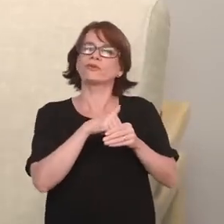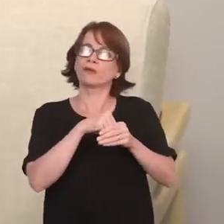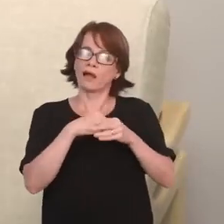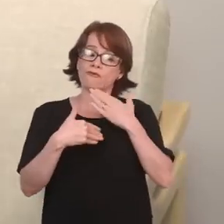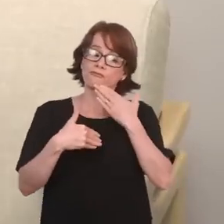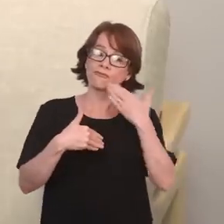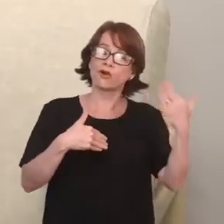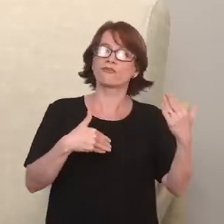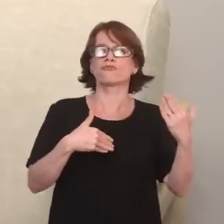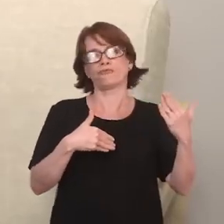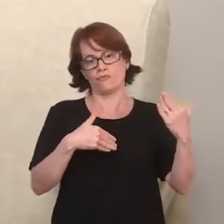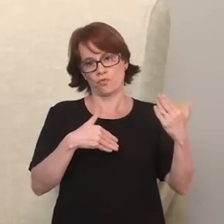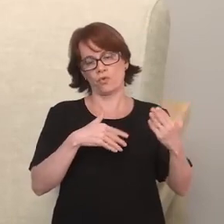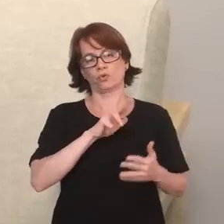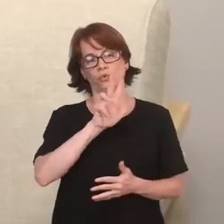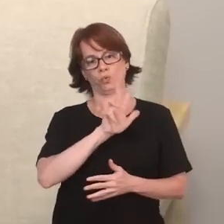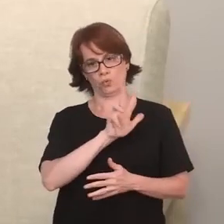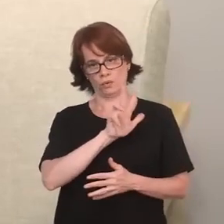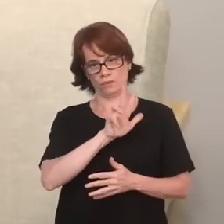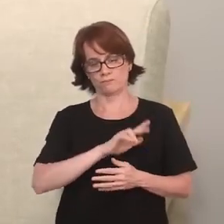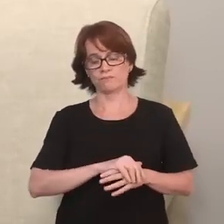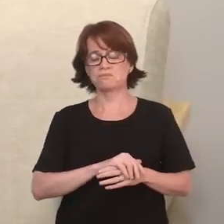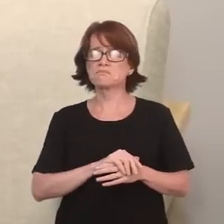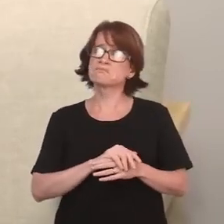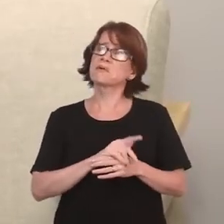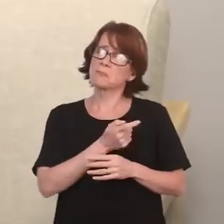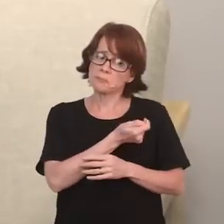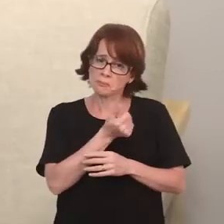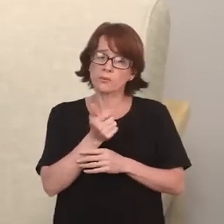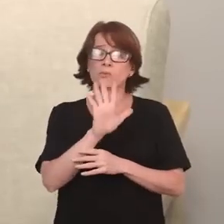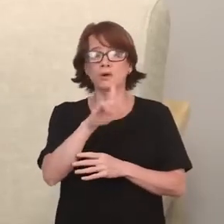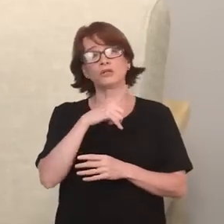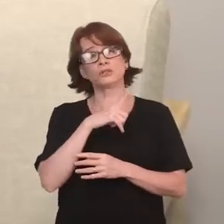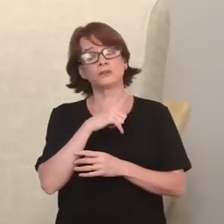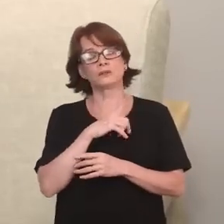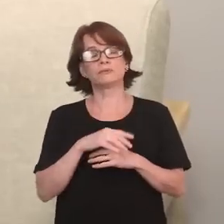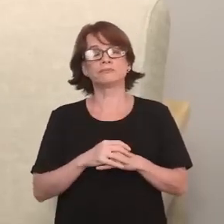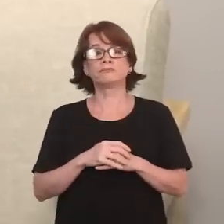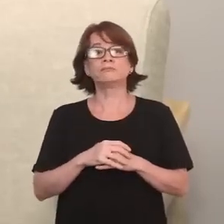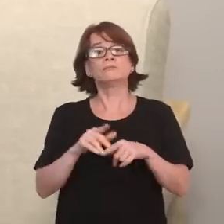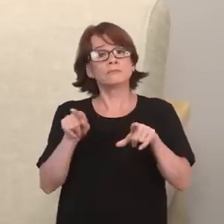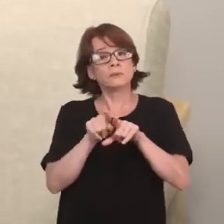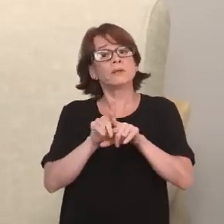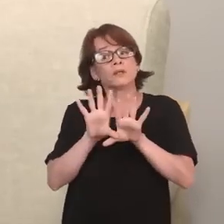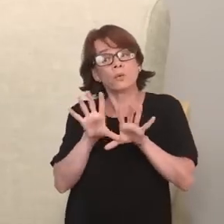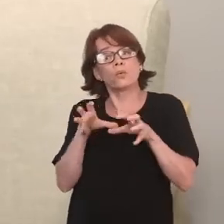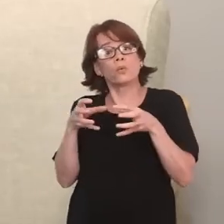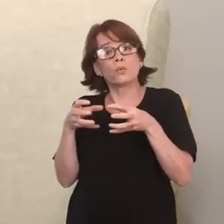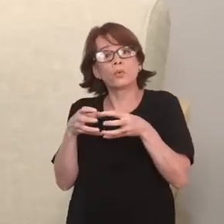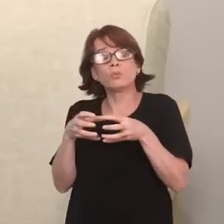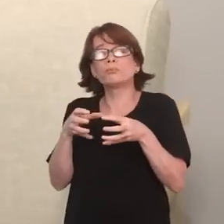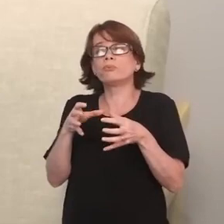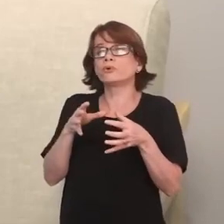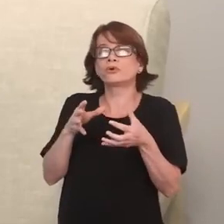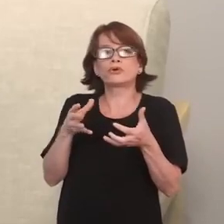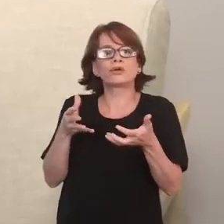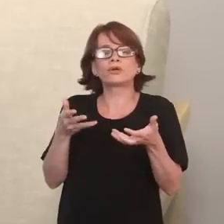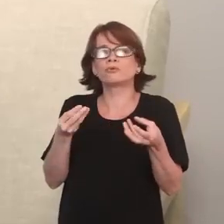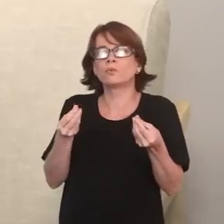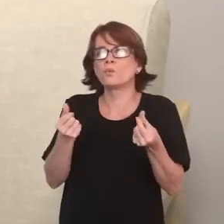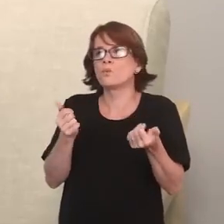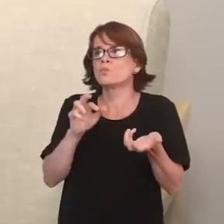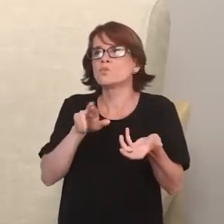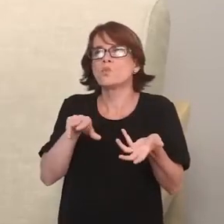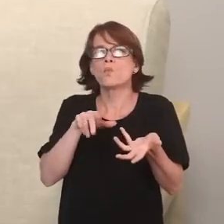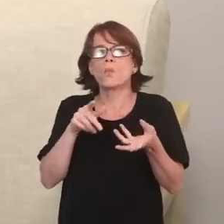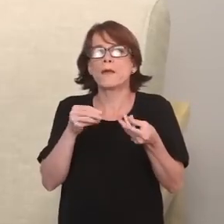São poucos, mas tem, né? E tem aqueles que não são tão, não votam tanto a